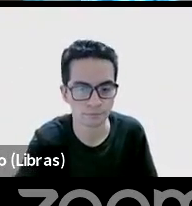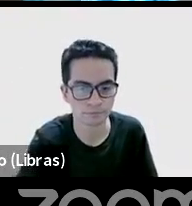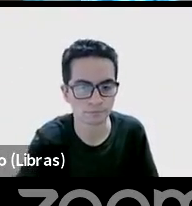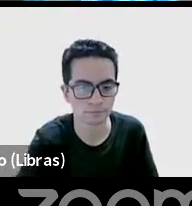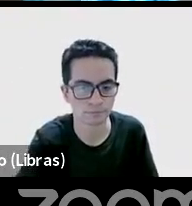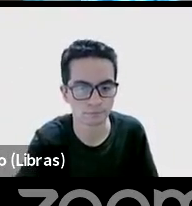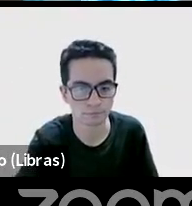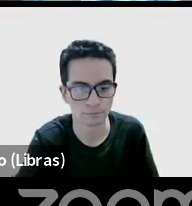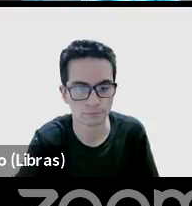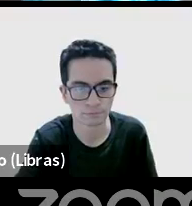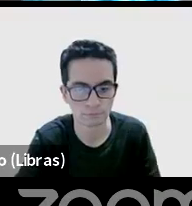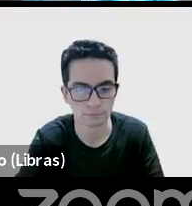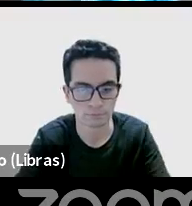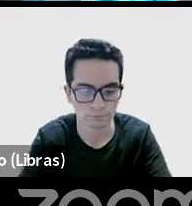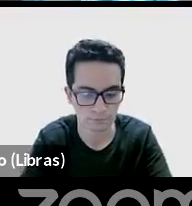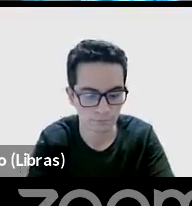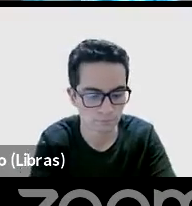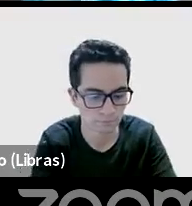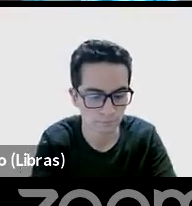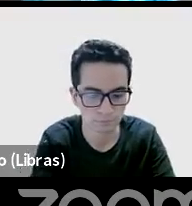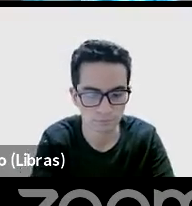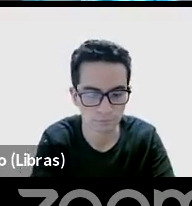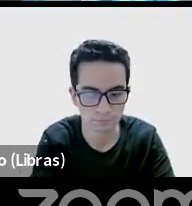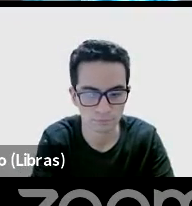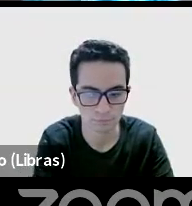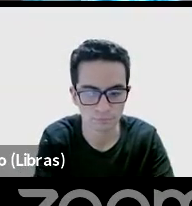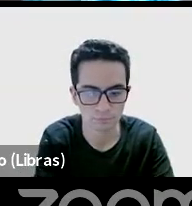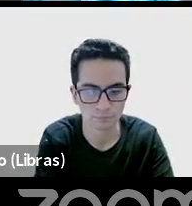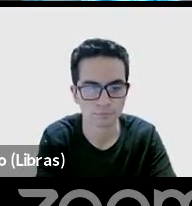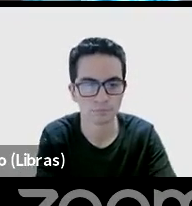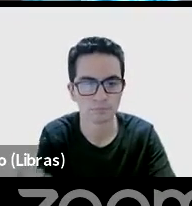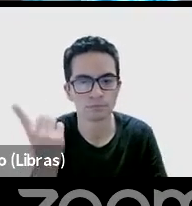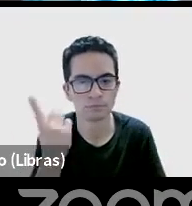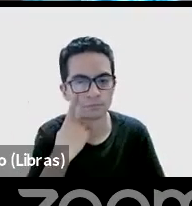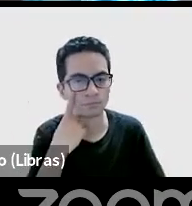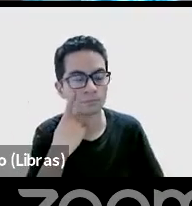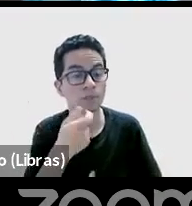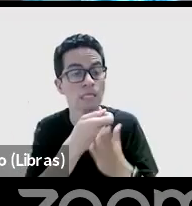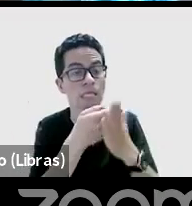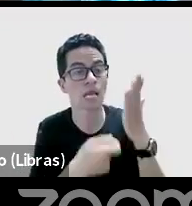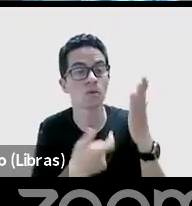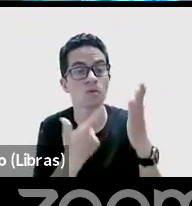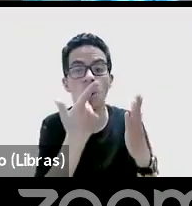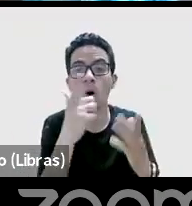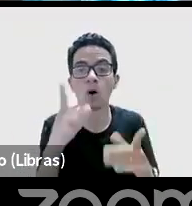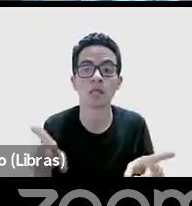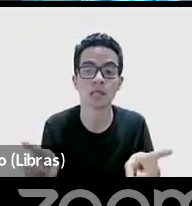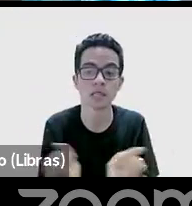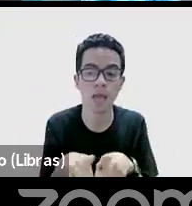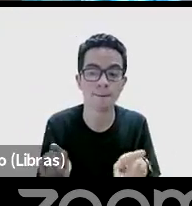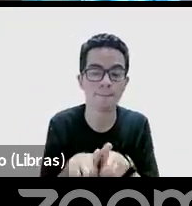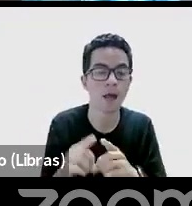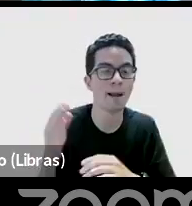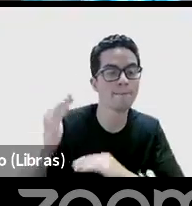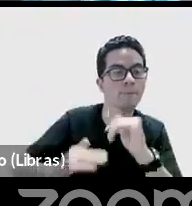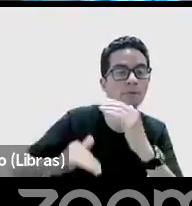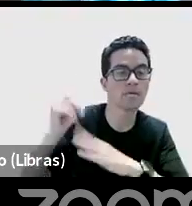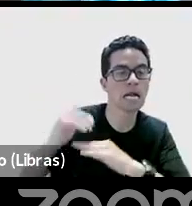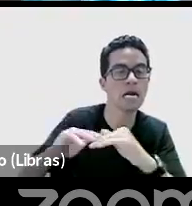que a Claire Gramsci traz, né, que está no outro texto, né? A ideia de competência simbólica é muito interessante, porque